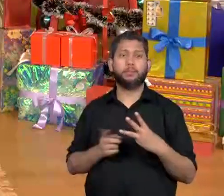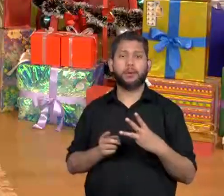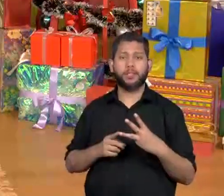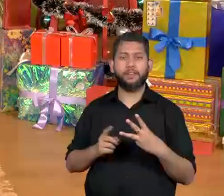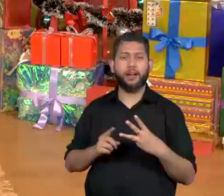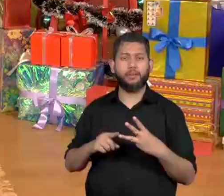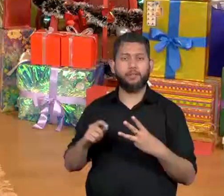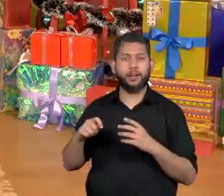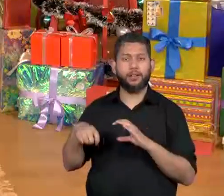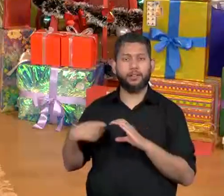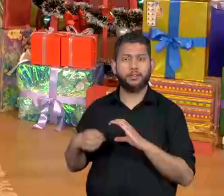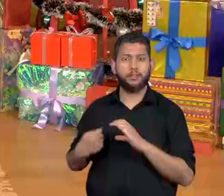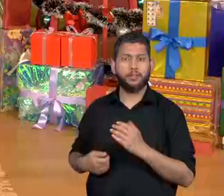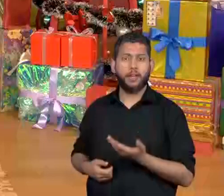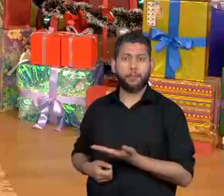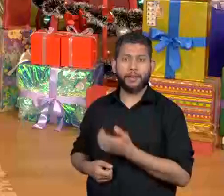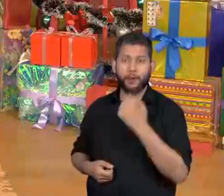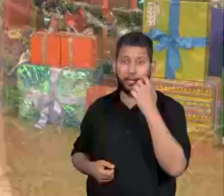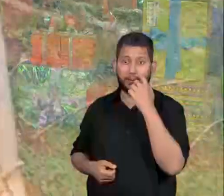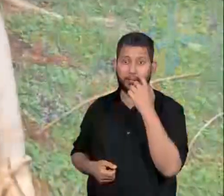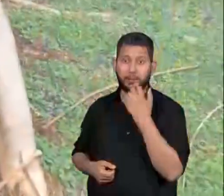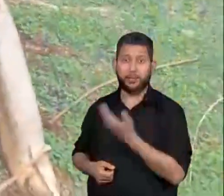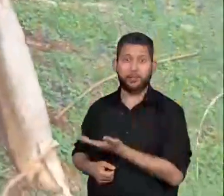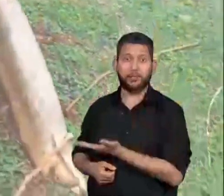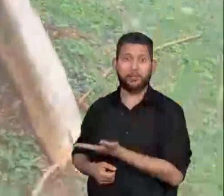Pode soltar, oráculo?